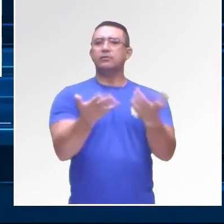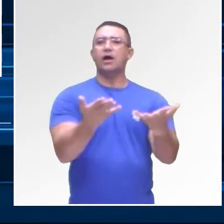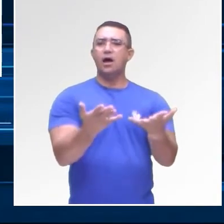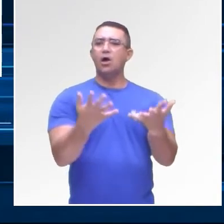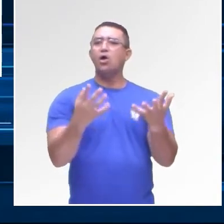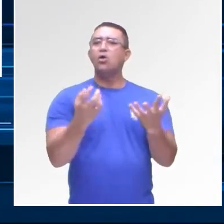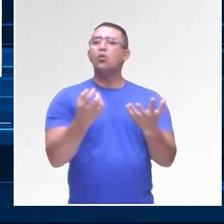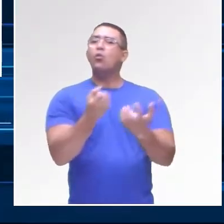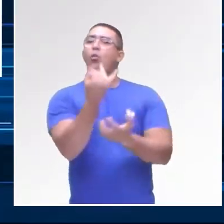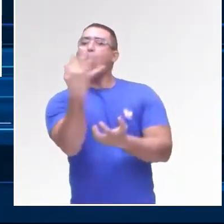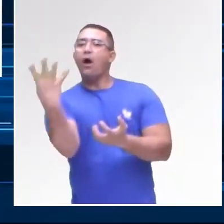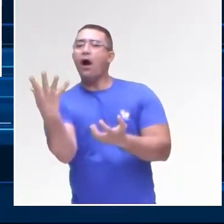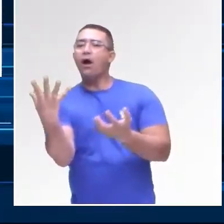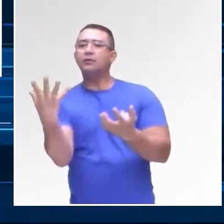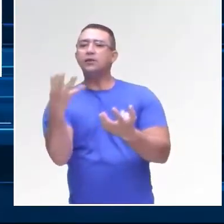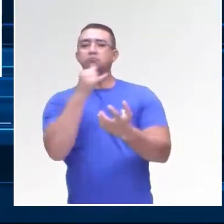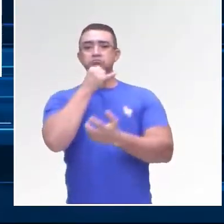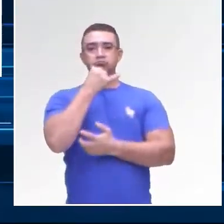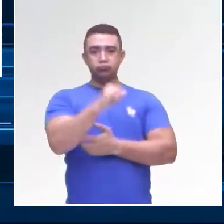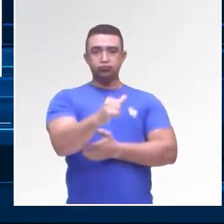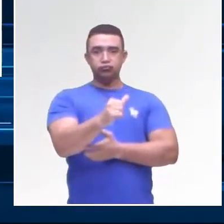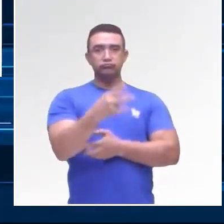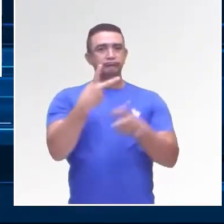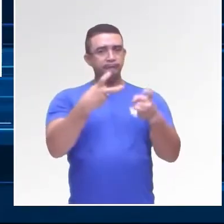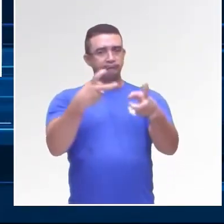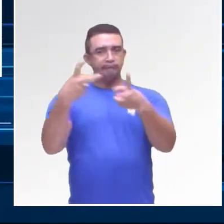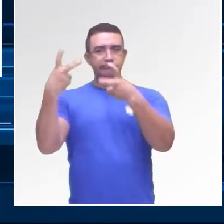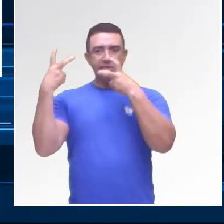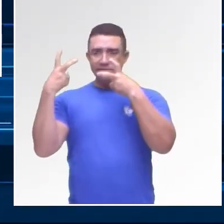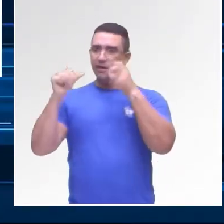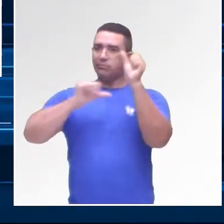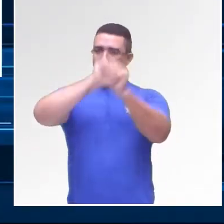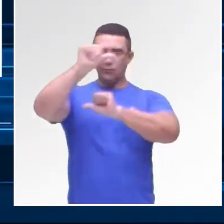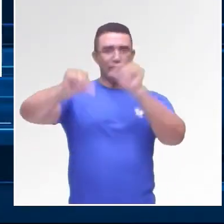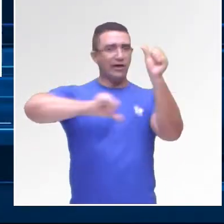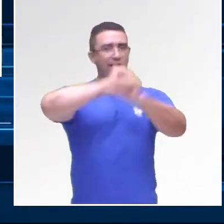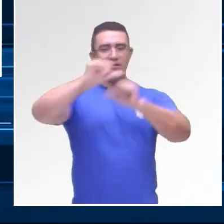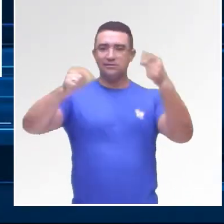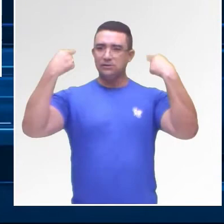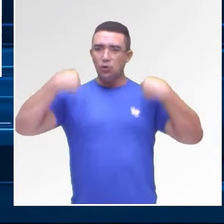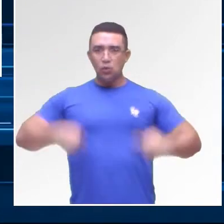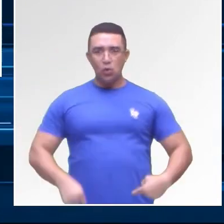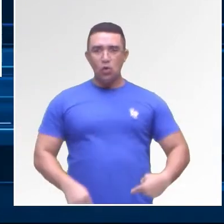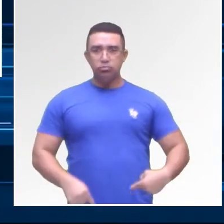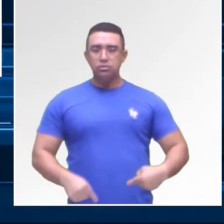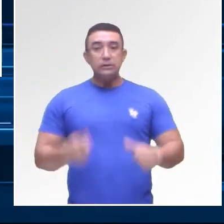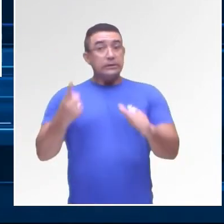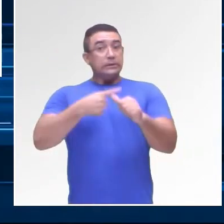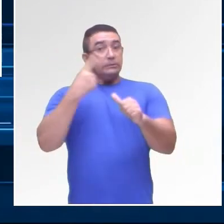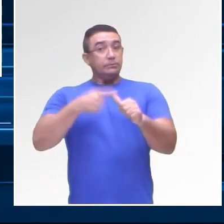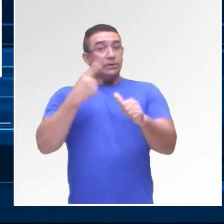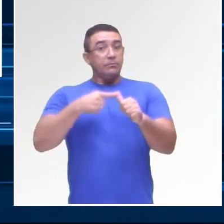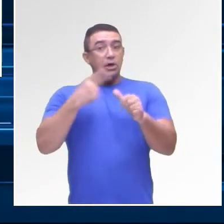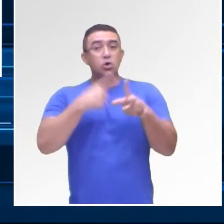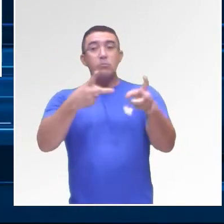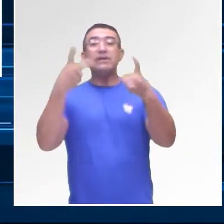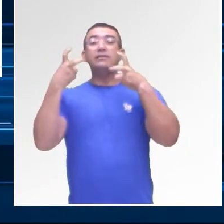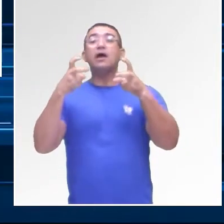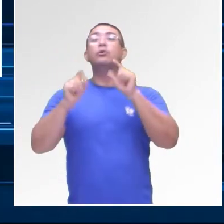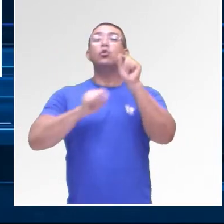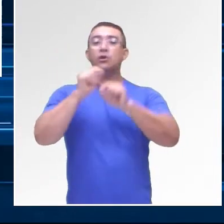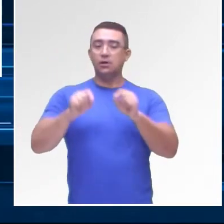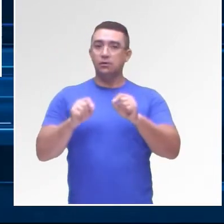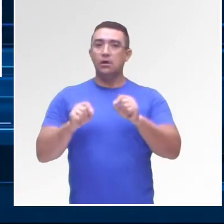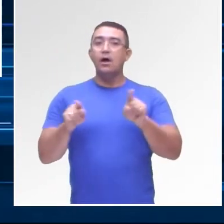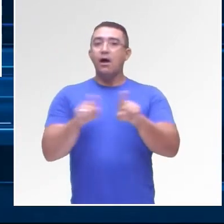energia. Daí começamos a perceber as mudanças que ocorrem em nosso corpo. O primeiro sinal que podemos observar é o aumento